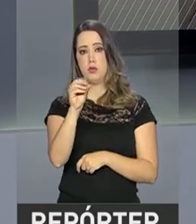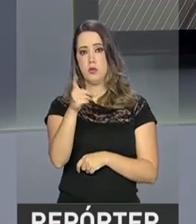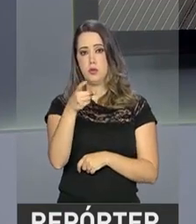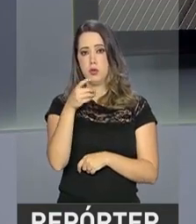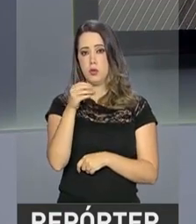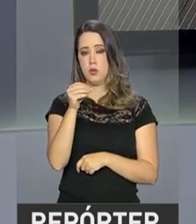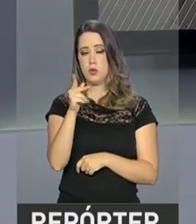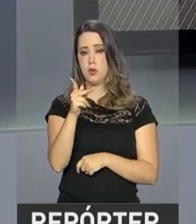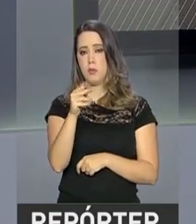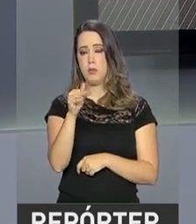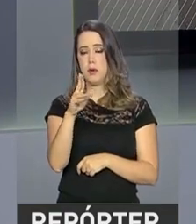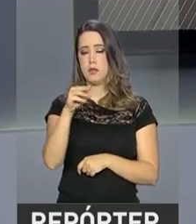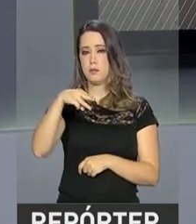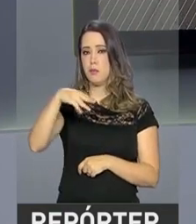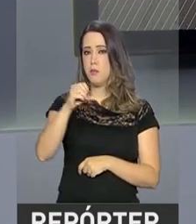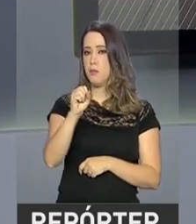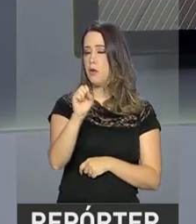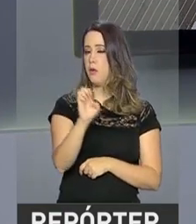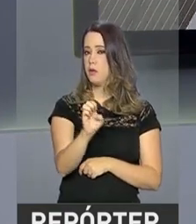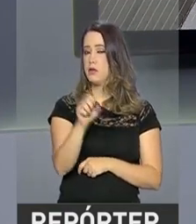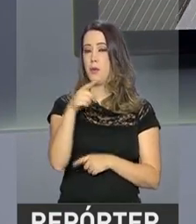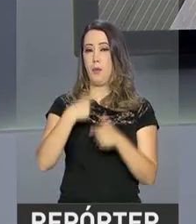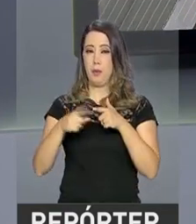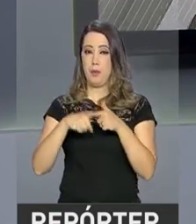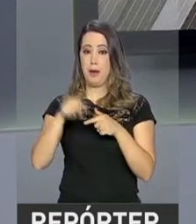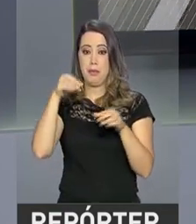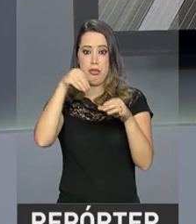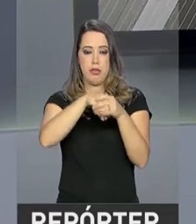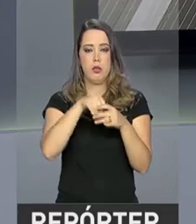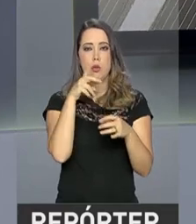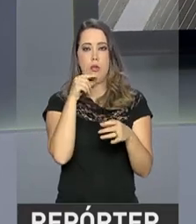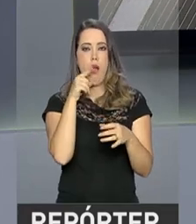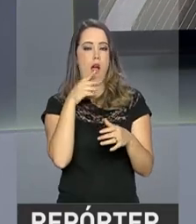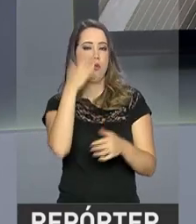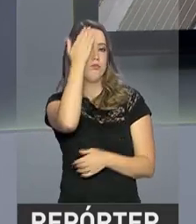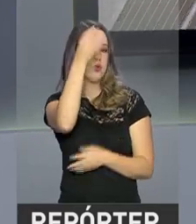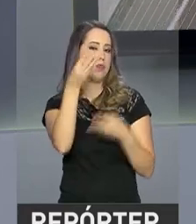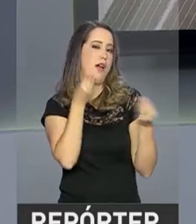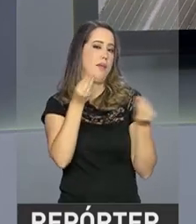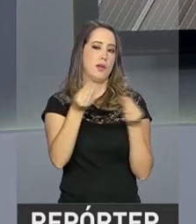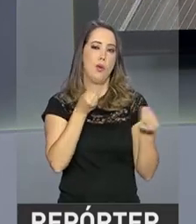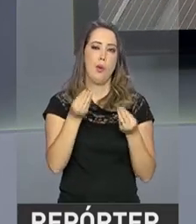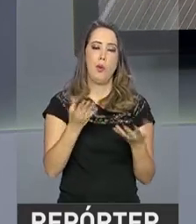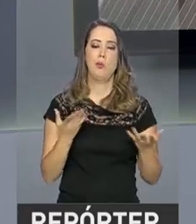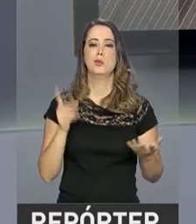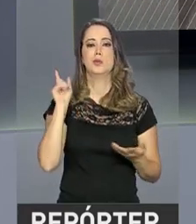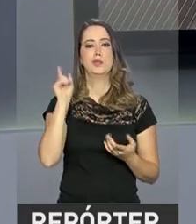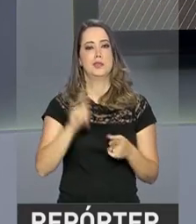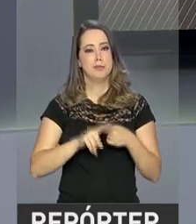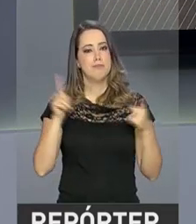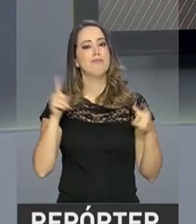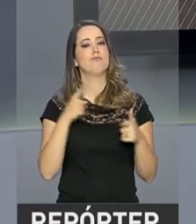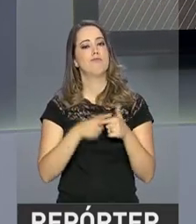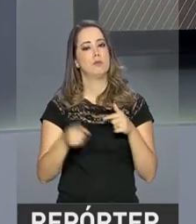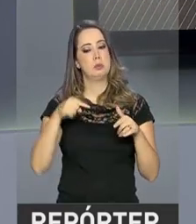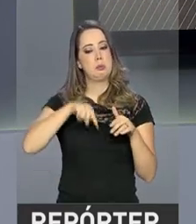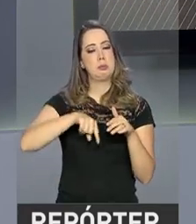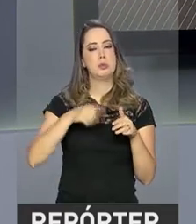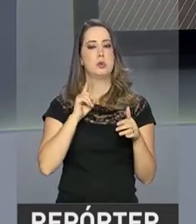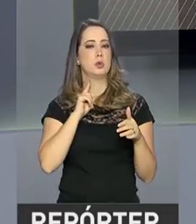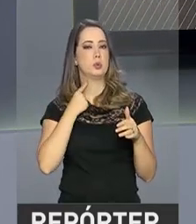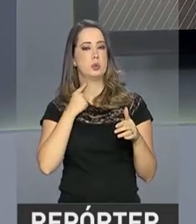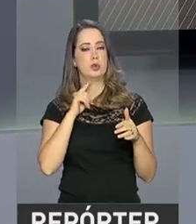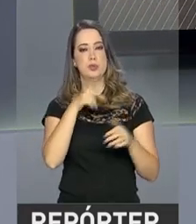água ainda não se sabe se a contaminação foi por meio do lençol freático ou pela água fornecida pela rede de abastecimento o